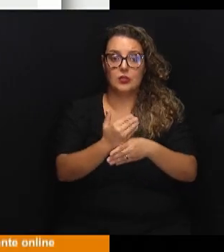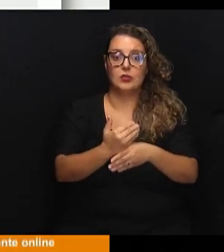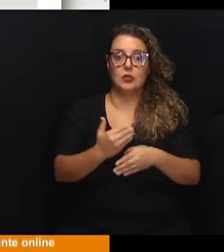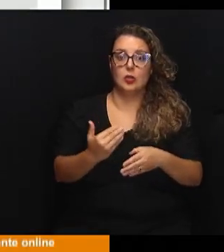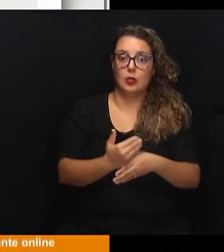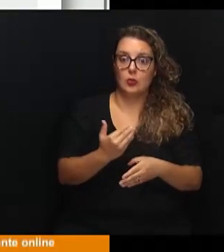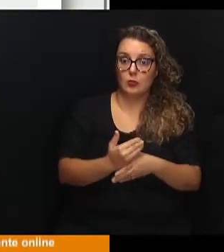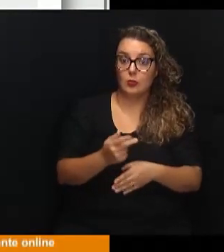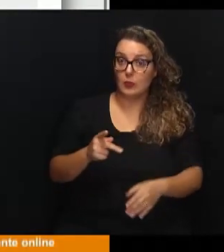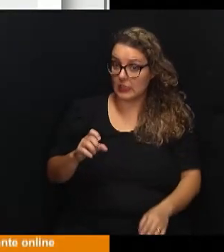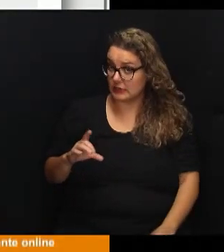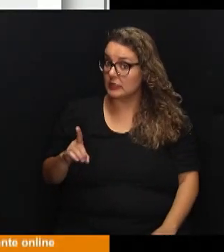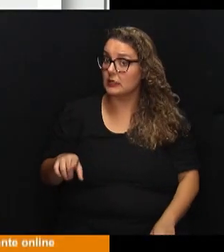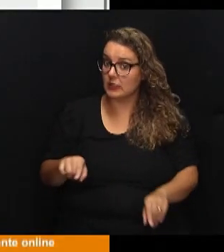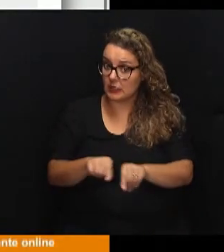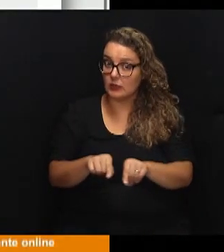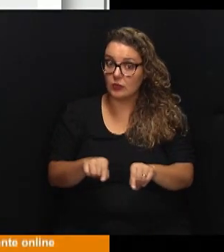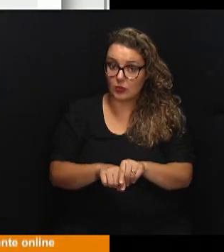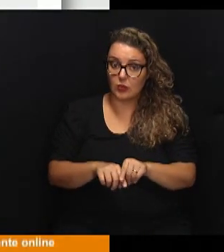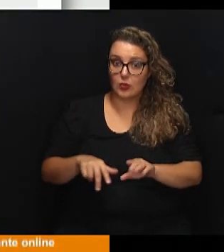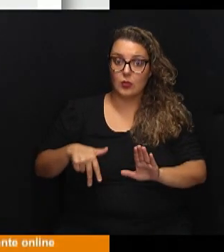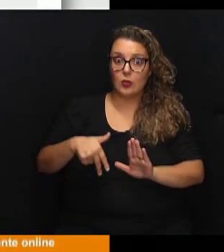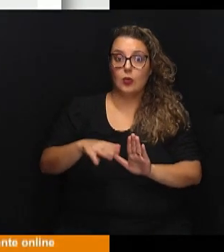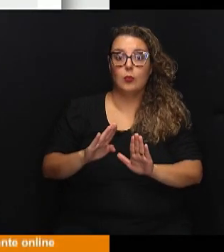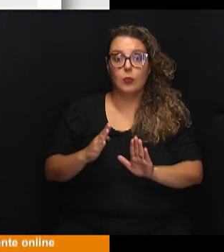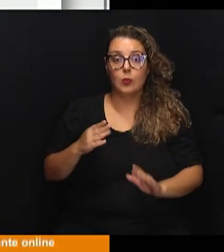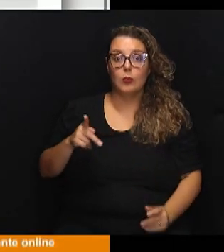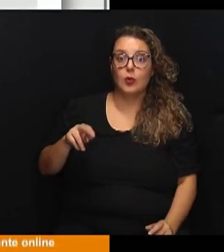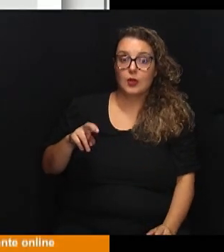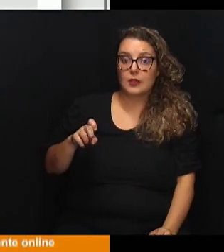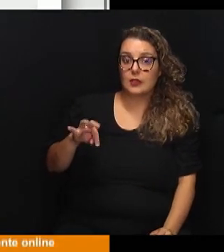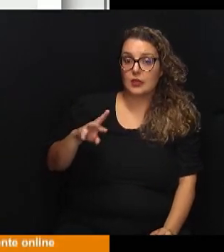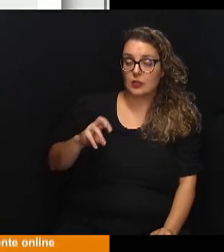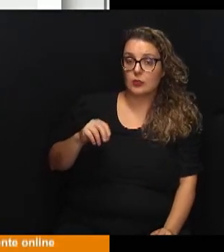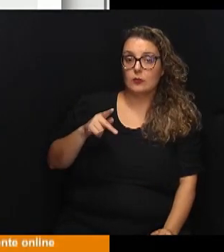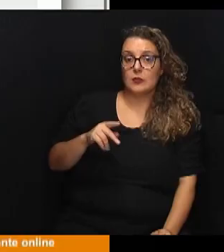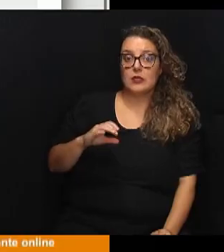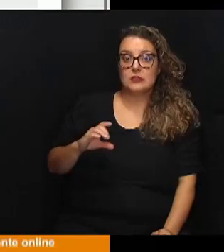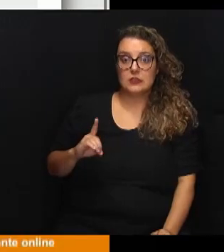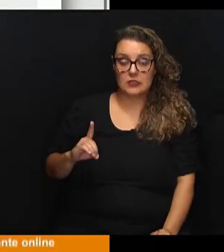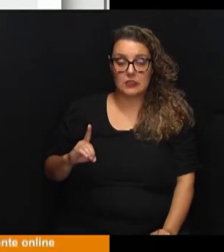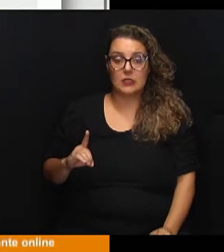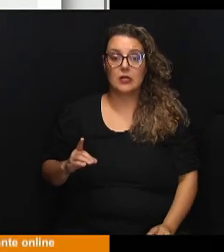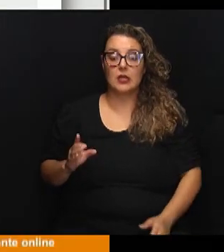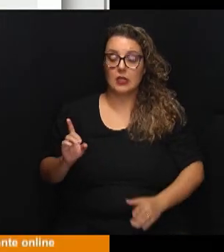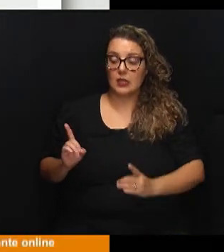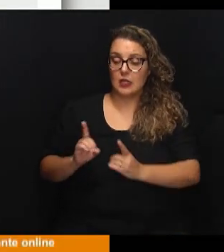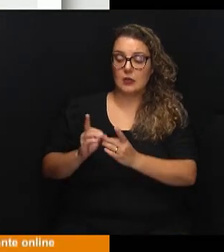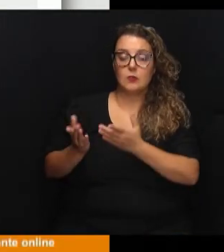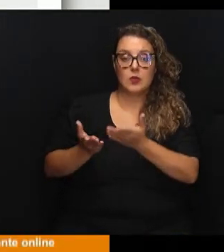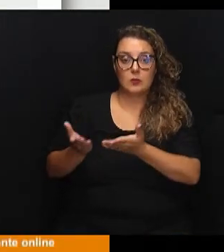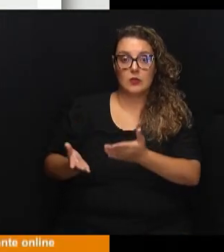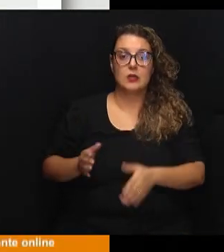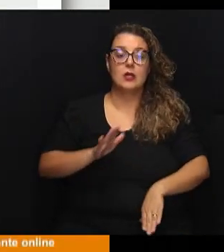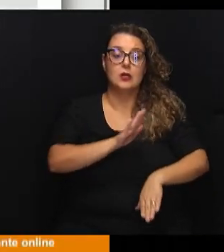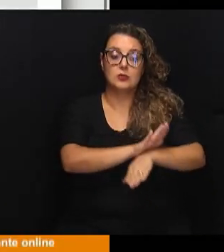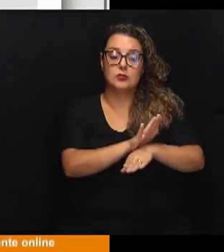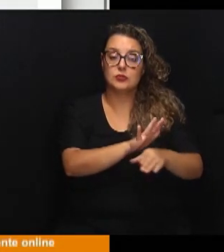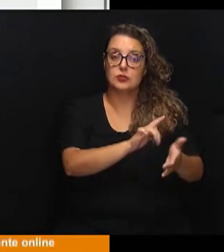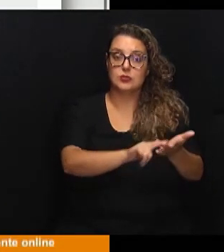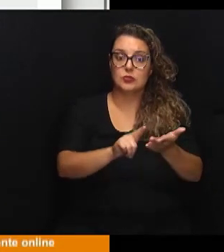PCD inclusive, porteiro PCD, recepcionista atendente, servente de limpeza,